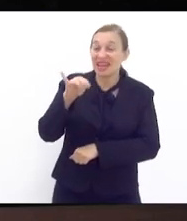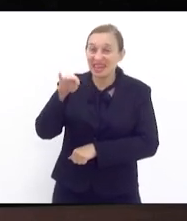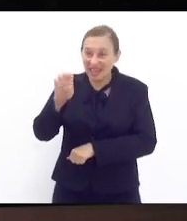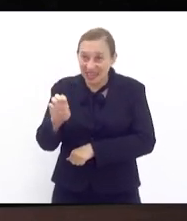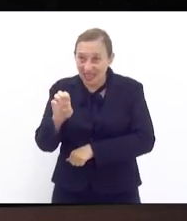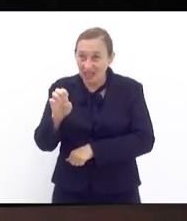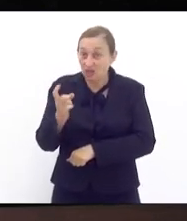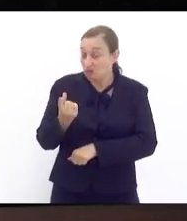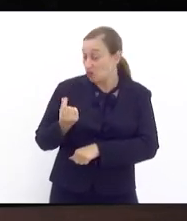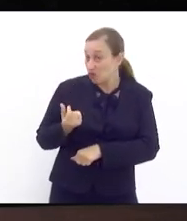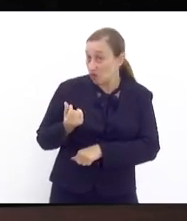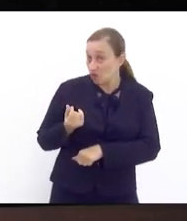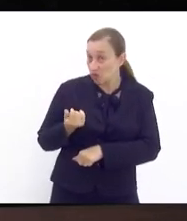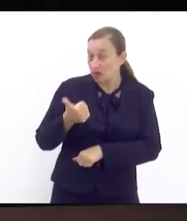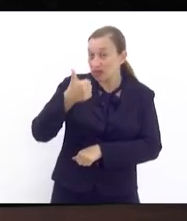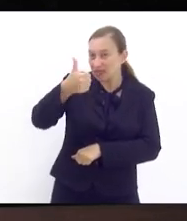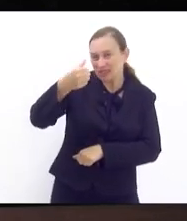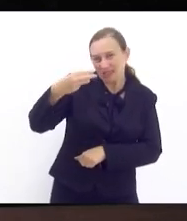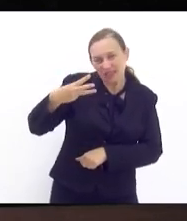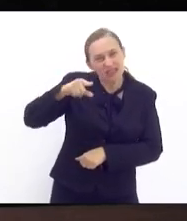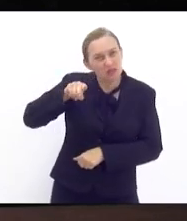que está em